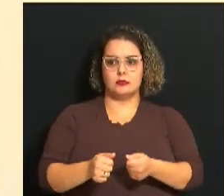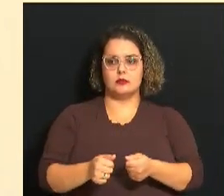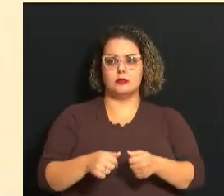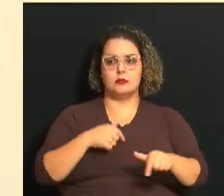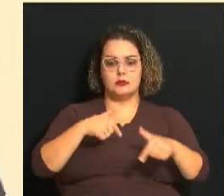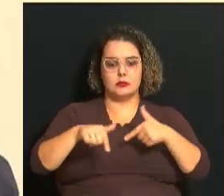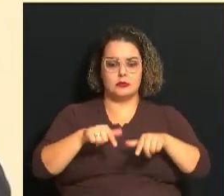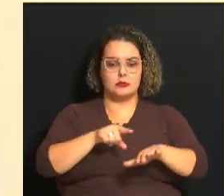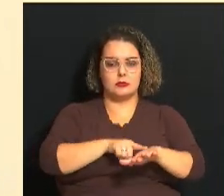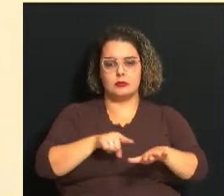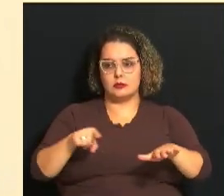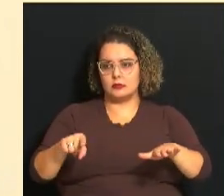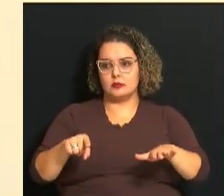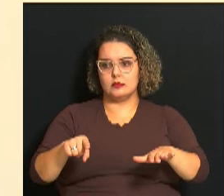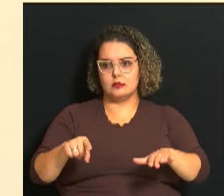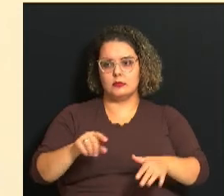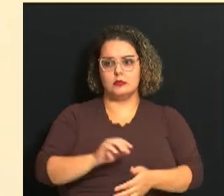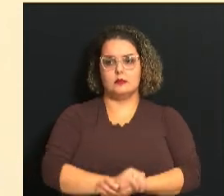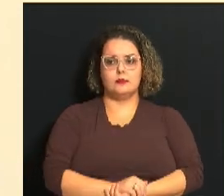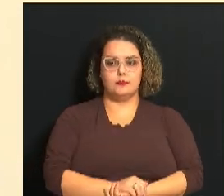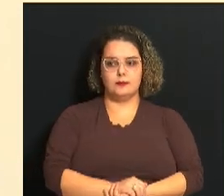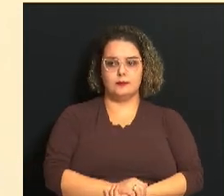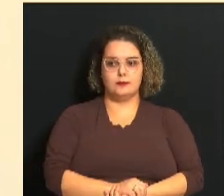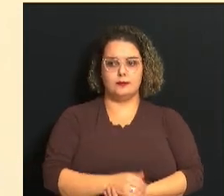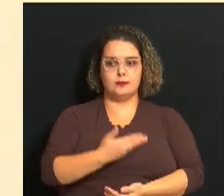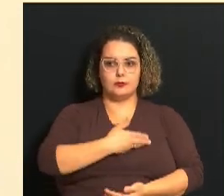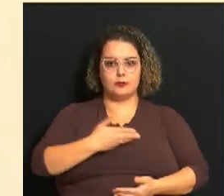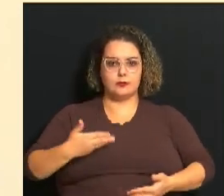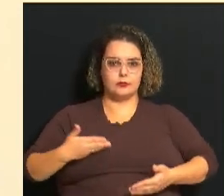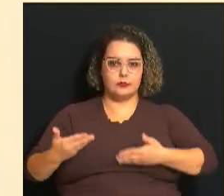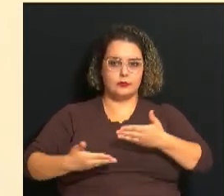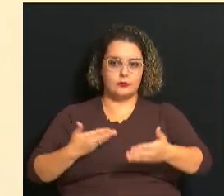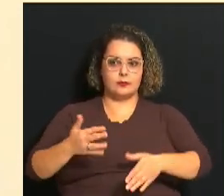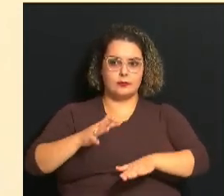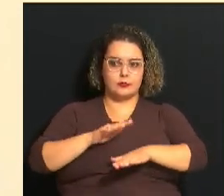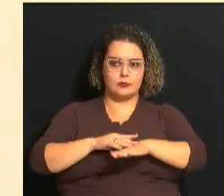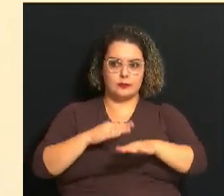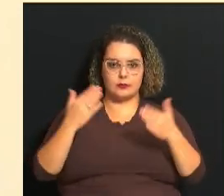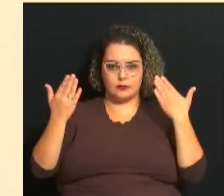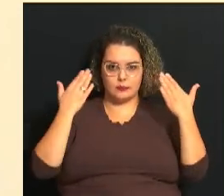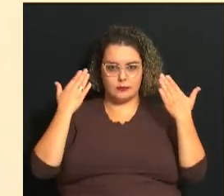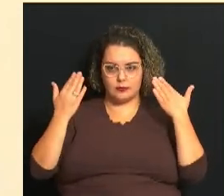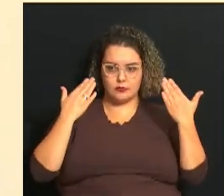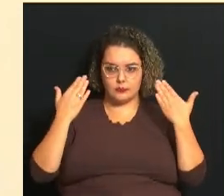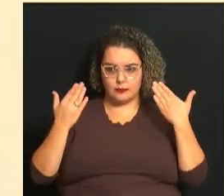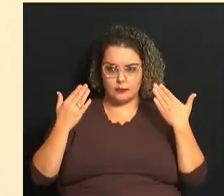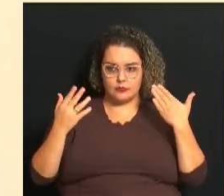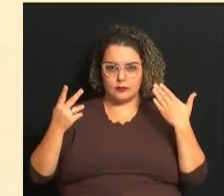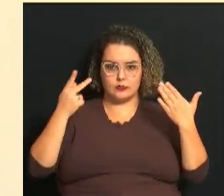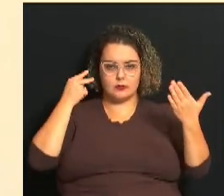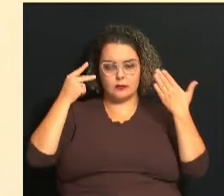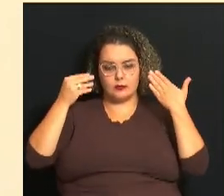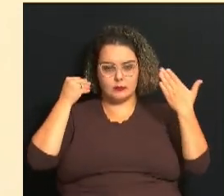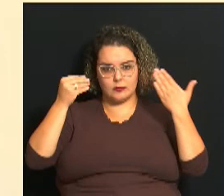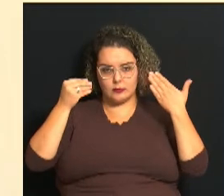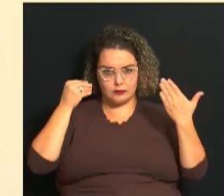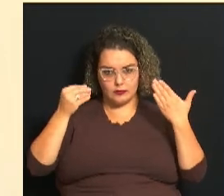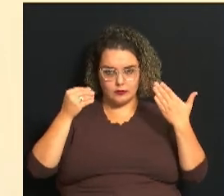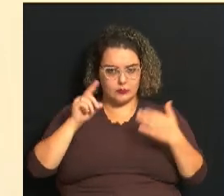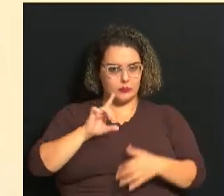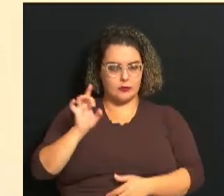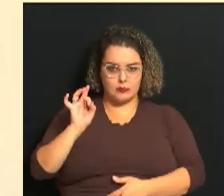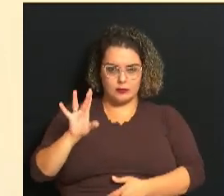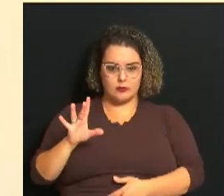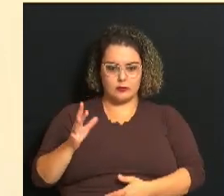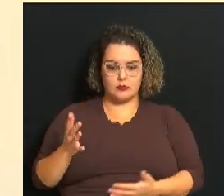afastados operadoras também afastadas do serviço público por doenças psíquicas para ser psicológicas psiquiátricas não necessariamente